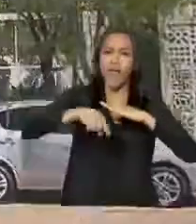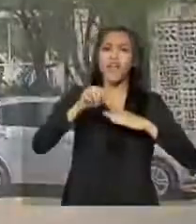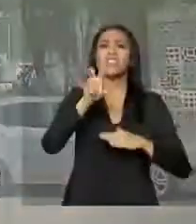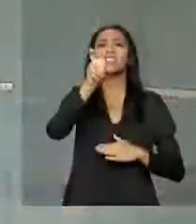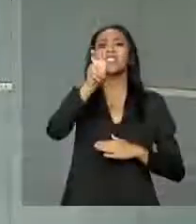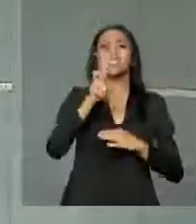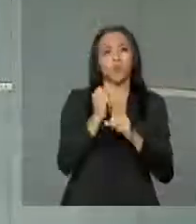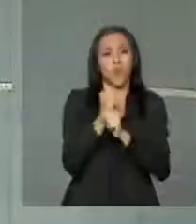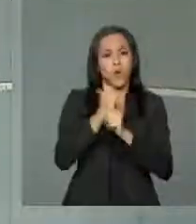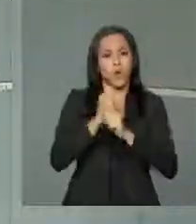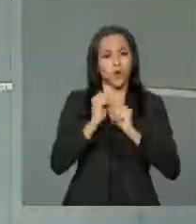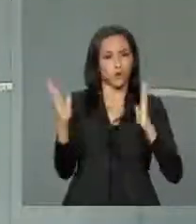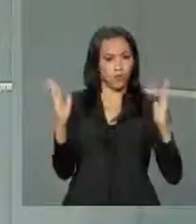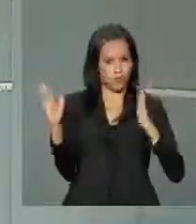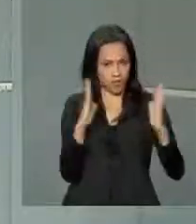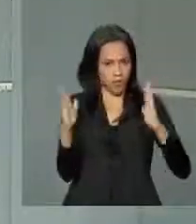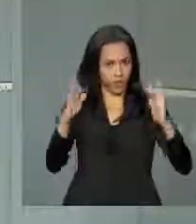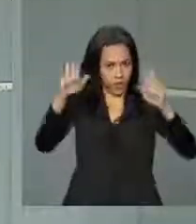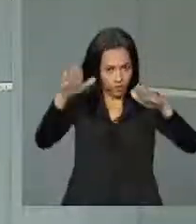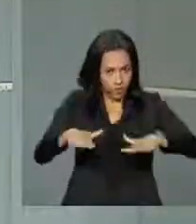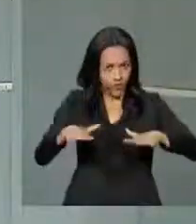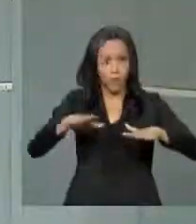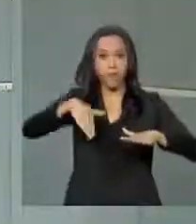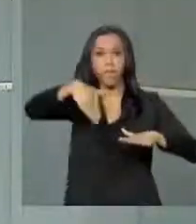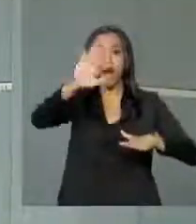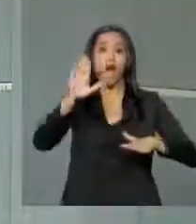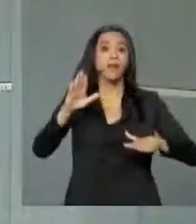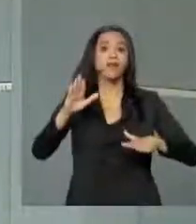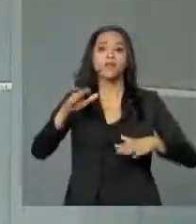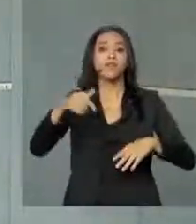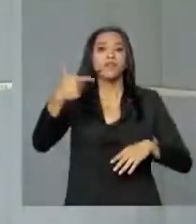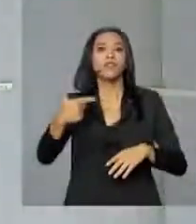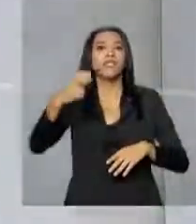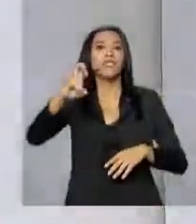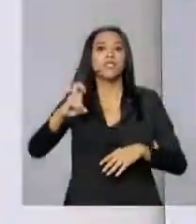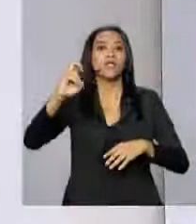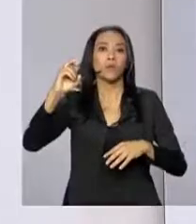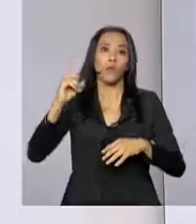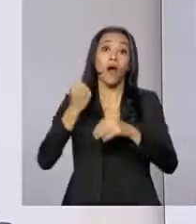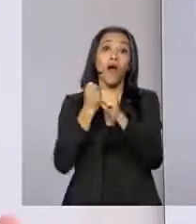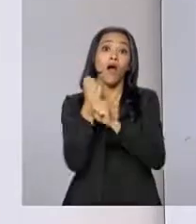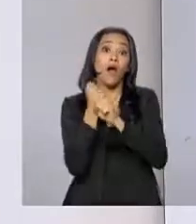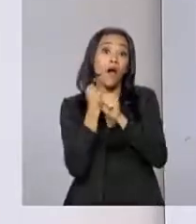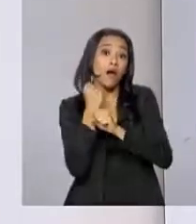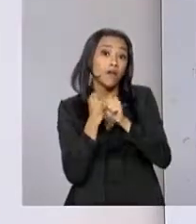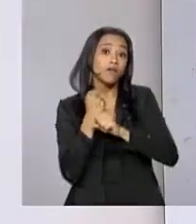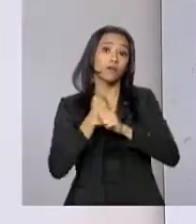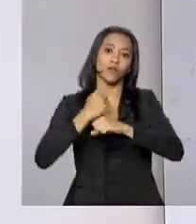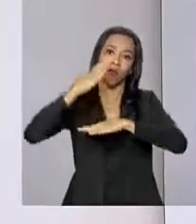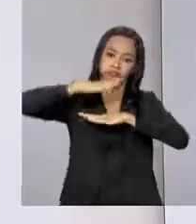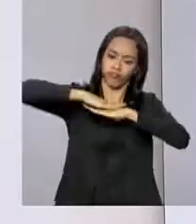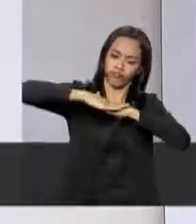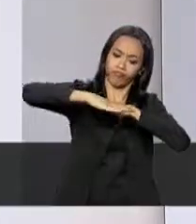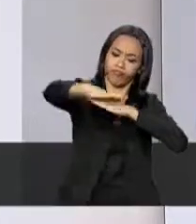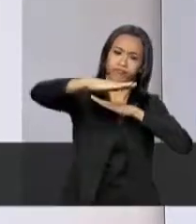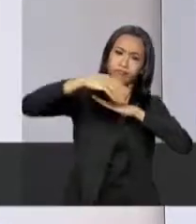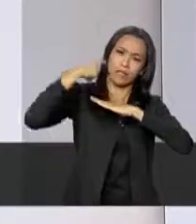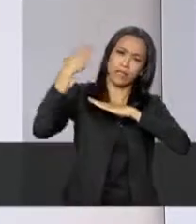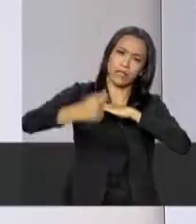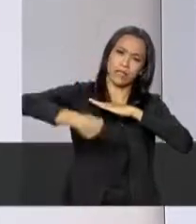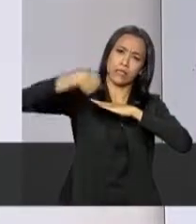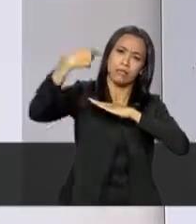5 anos. Outra vantagem é que eles duram mais de 25 anos. Já tem algum tempo que as pessoas